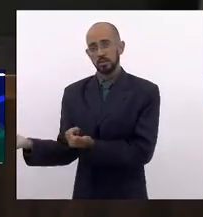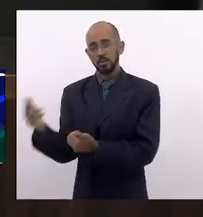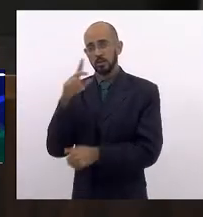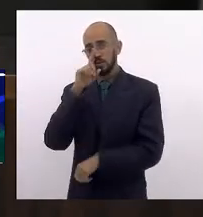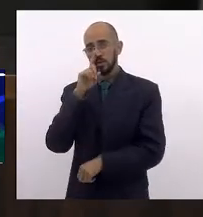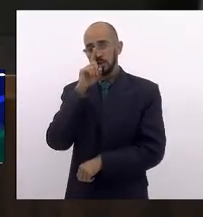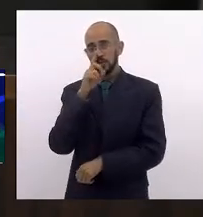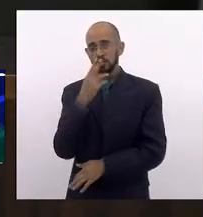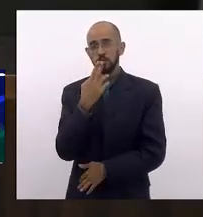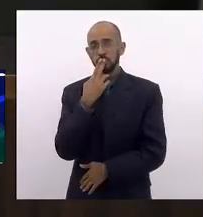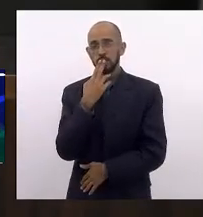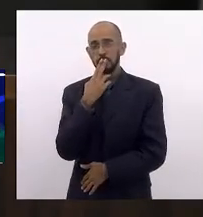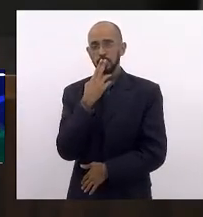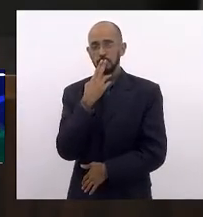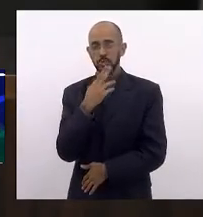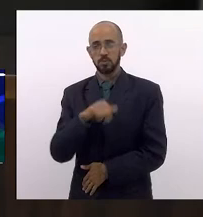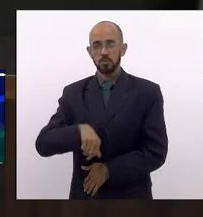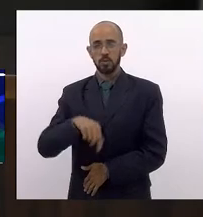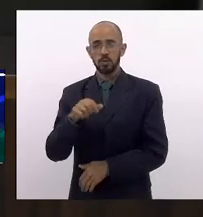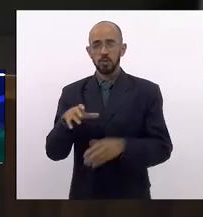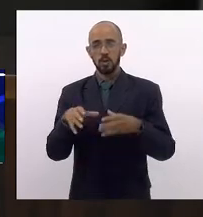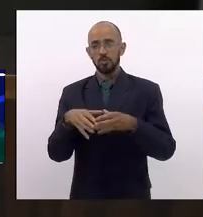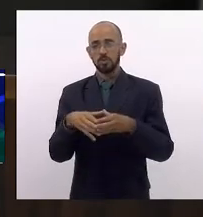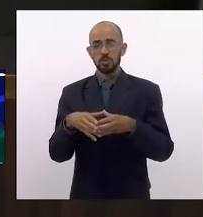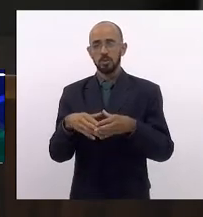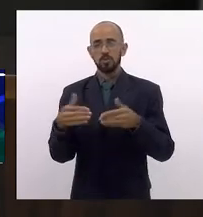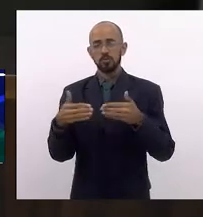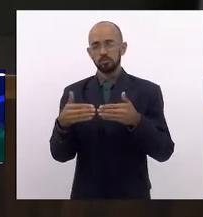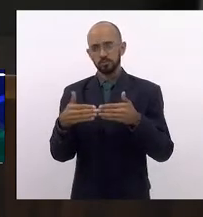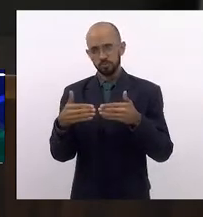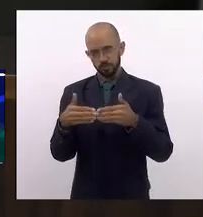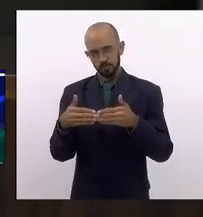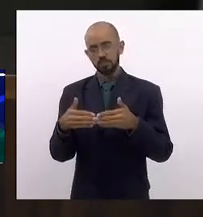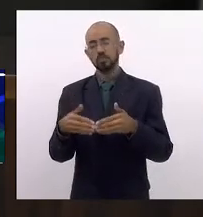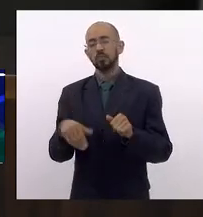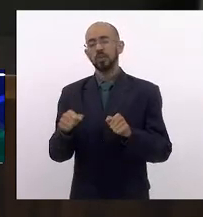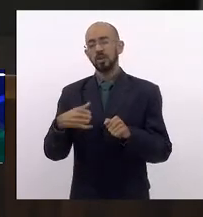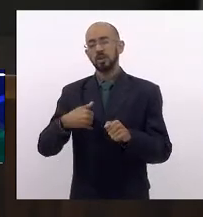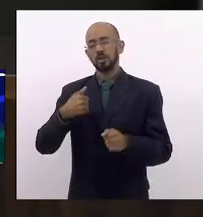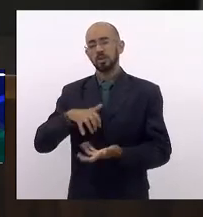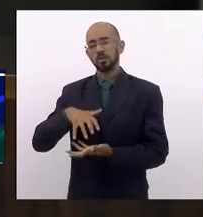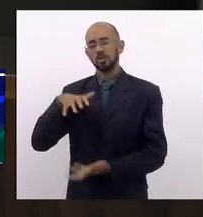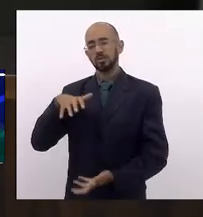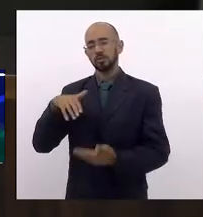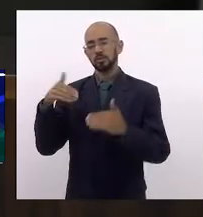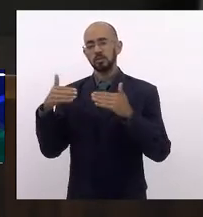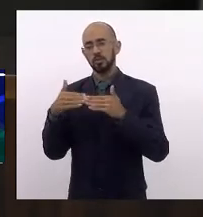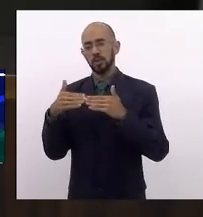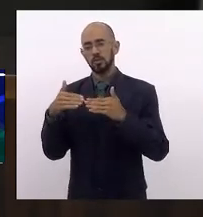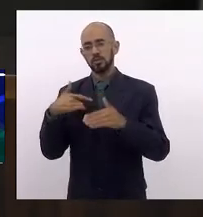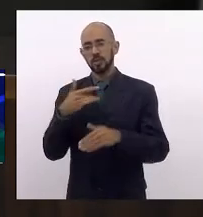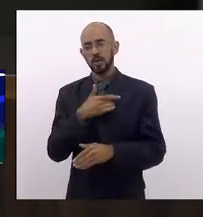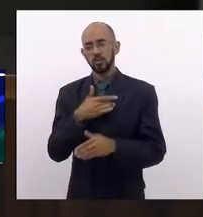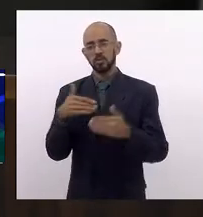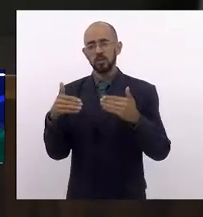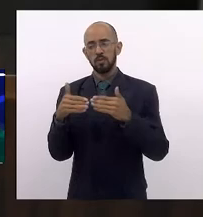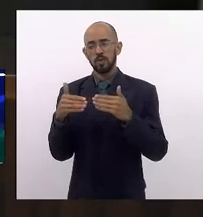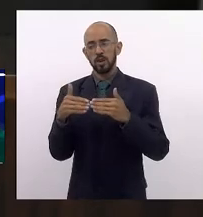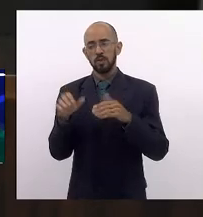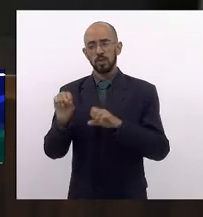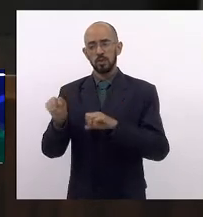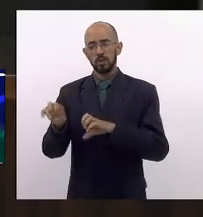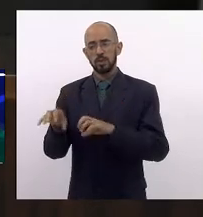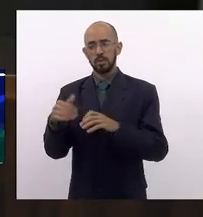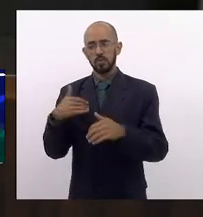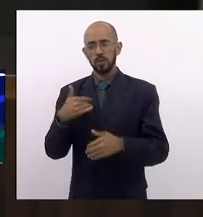tabagismo pareceres da comissão de concessão de tutela condicionalidade ação da criança do Adolescente do Idoso favorável de saúde favorável de educação